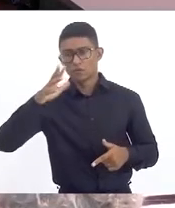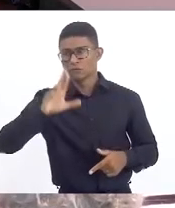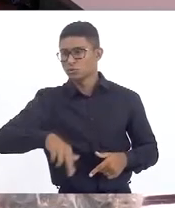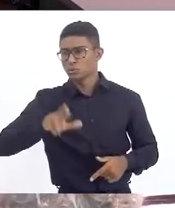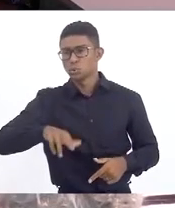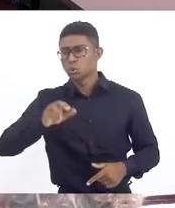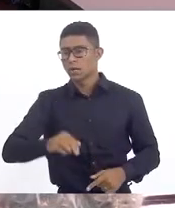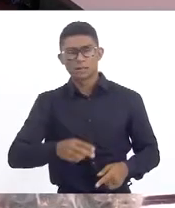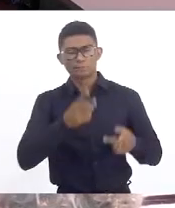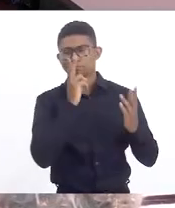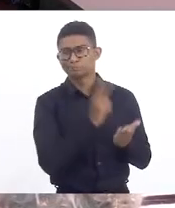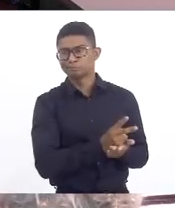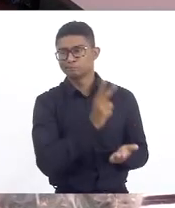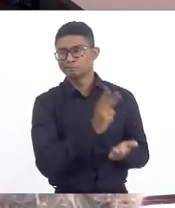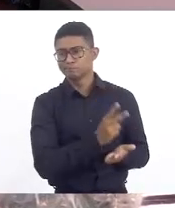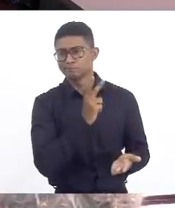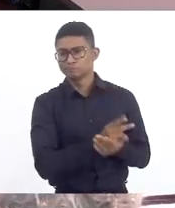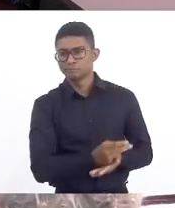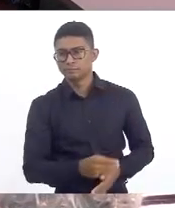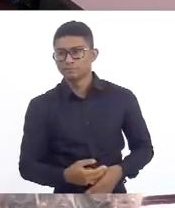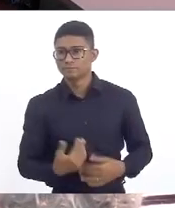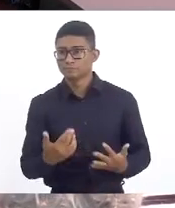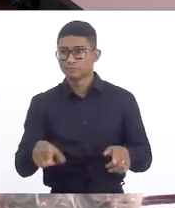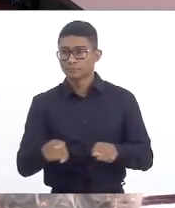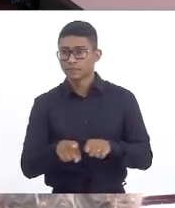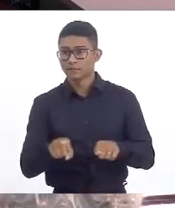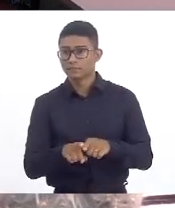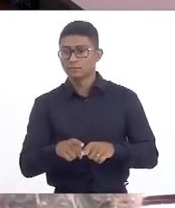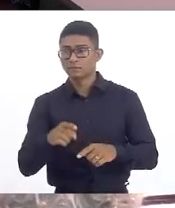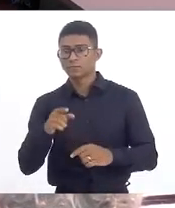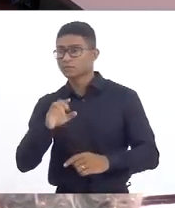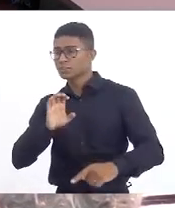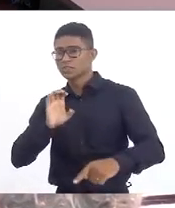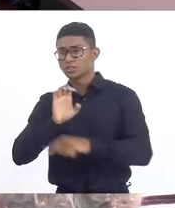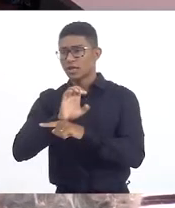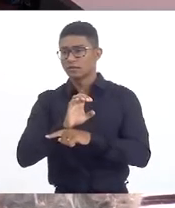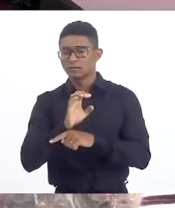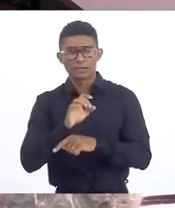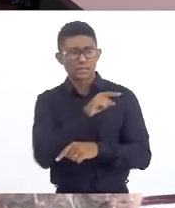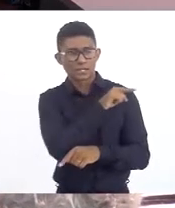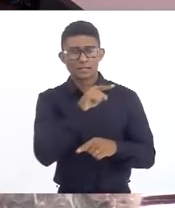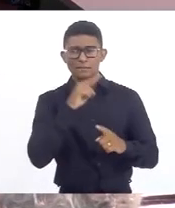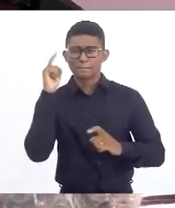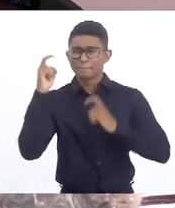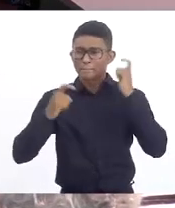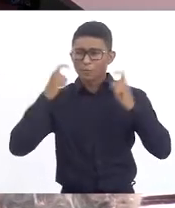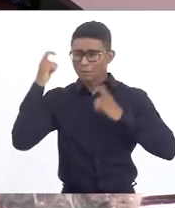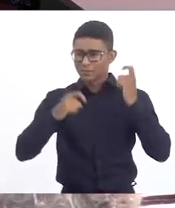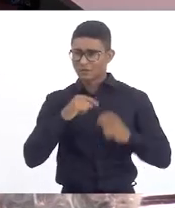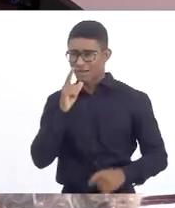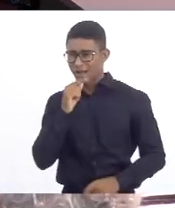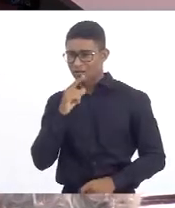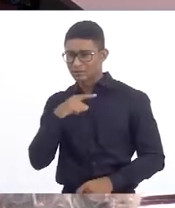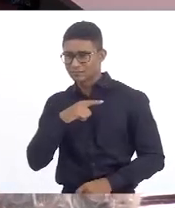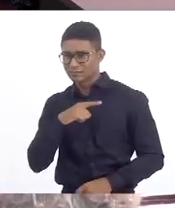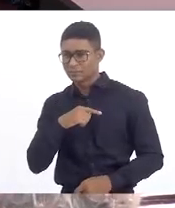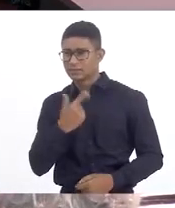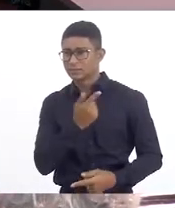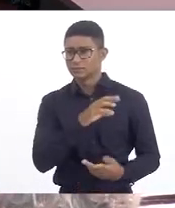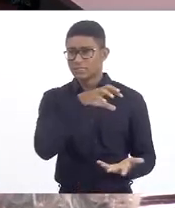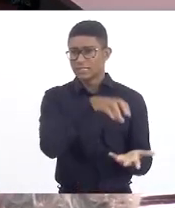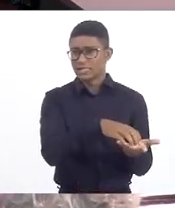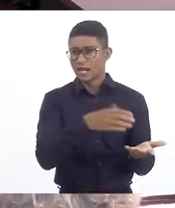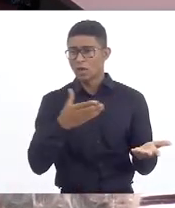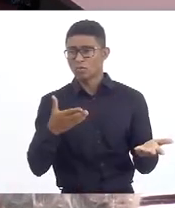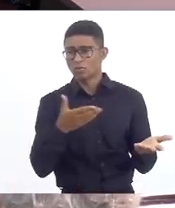de fornecimento e abastecimento d'água. E o Estado, e aí eu fecho mesmo, é tão preocupado com água que colocou uma central de tratamento de resíduos que não trata